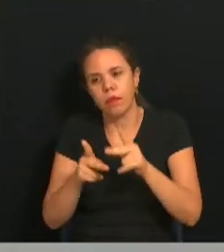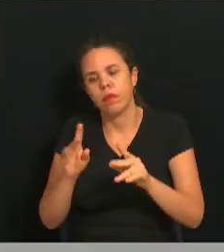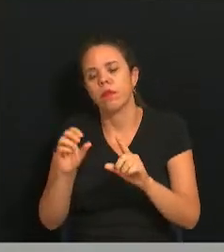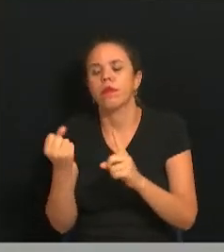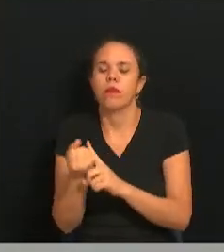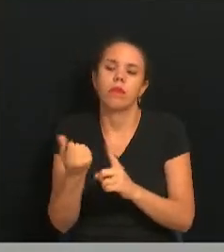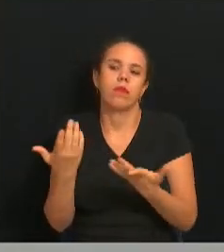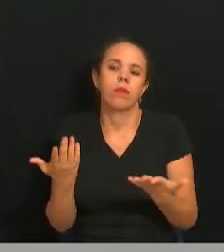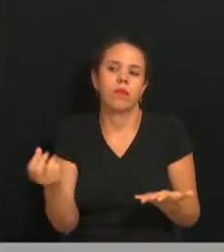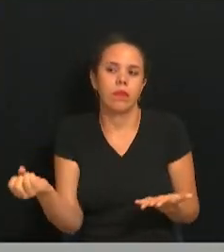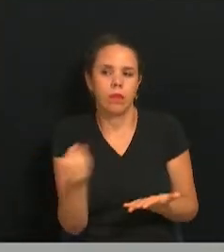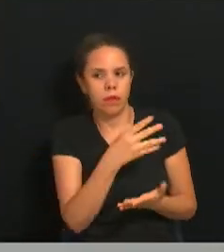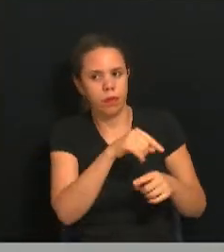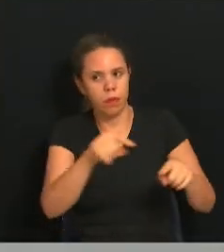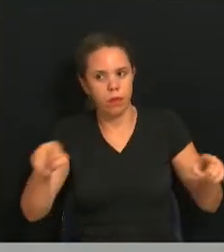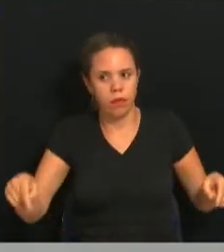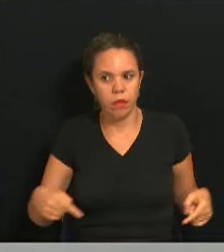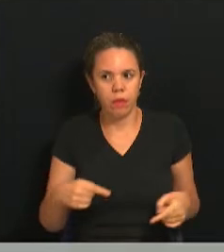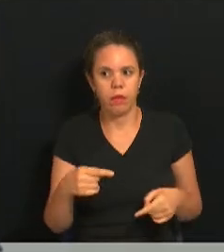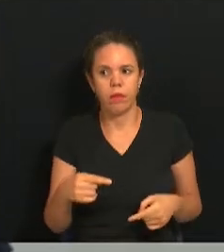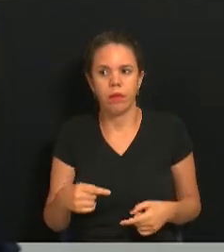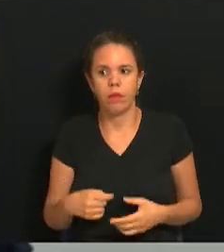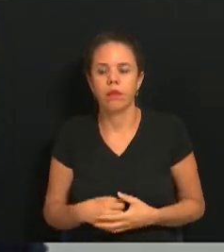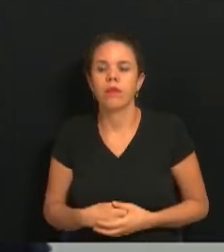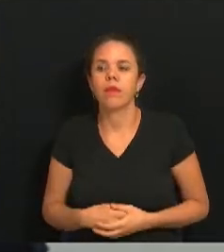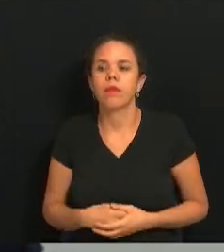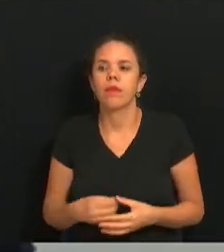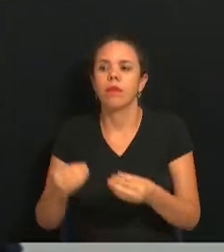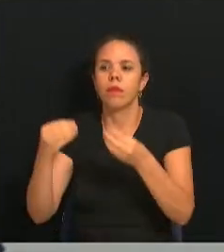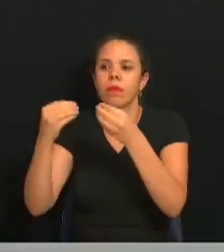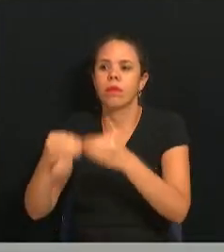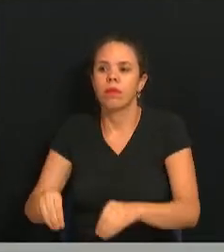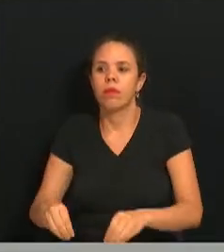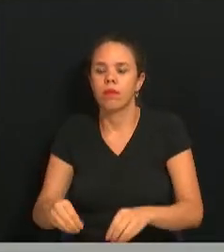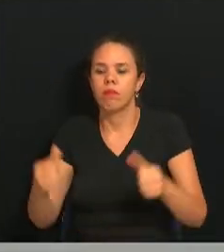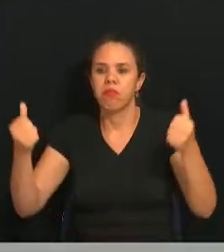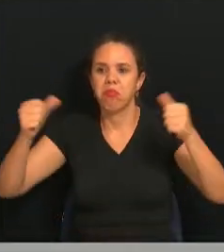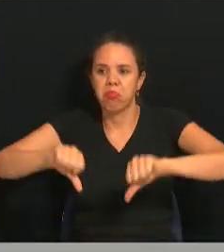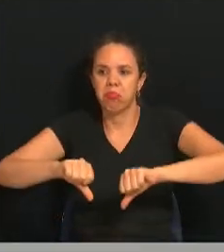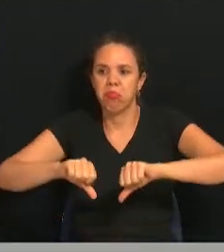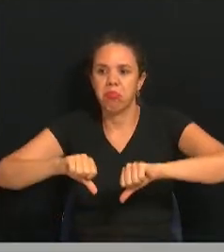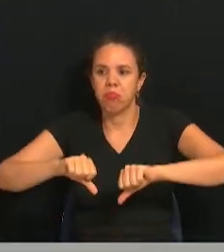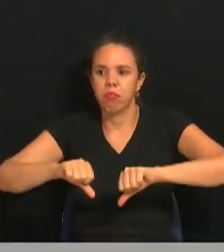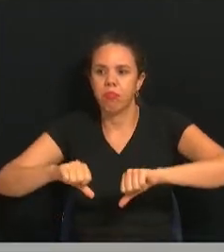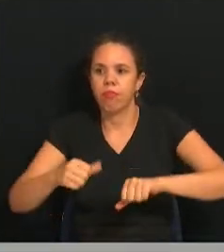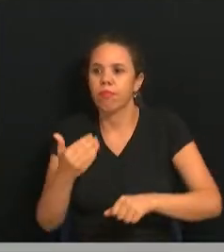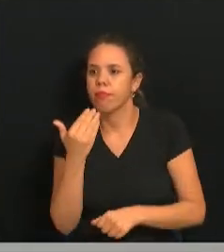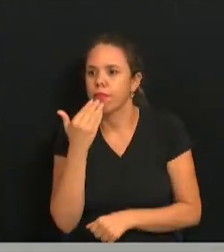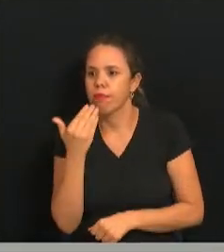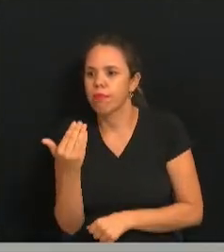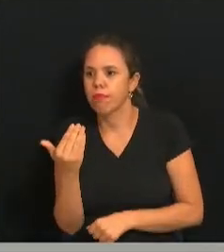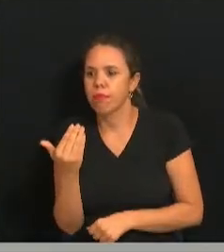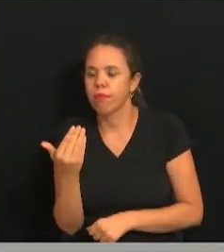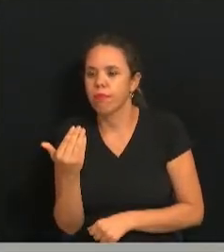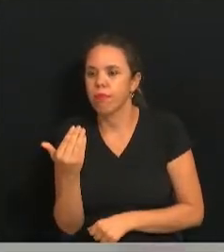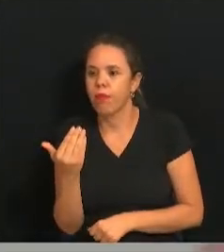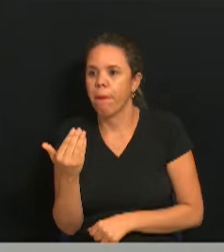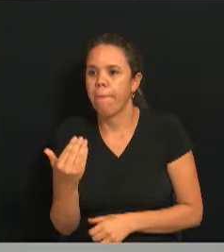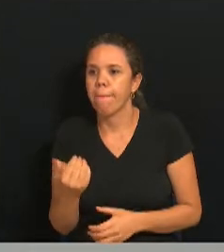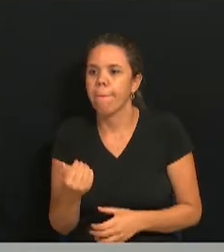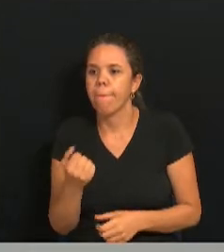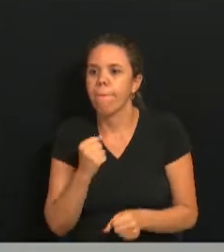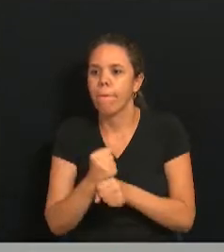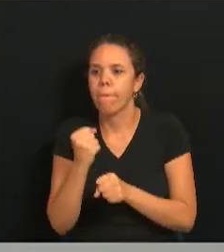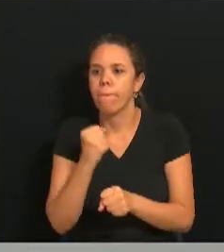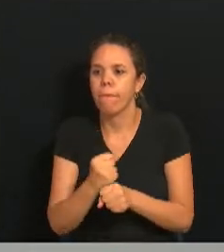Esse novo zoneamento ele acabou impactando de forma negativa, então impediu, né, que essas